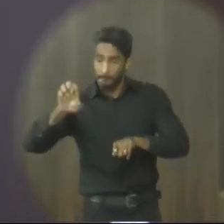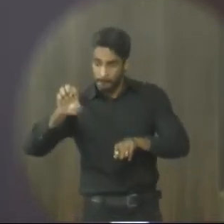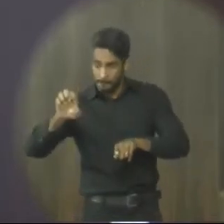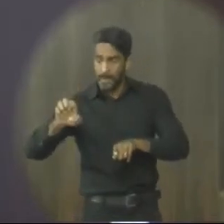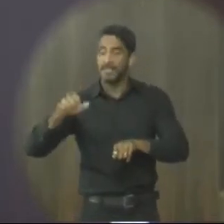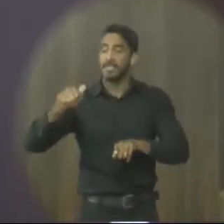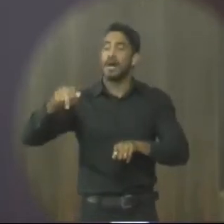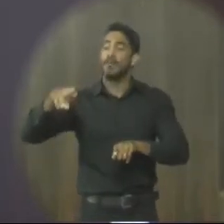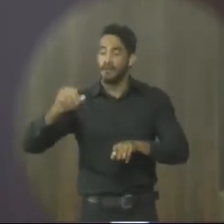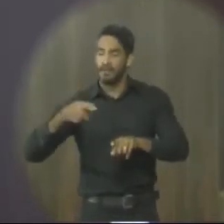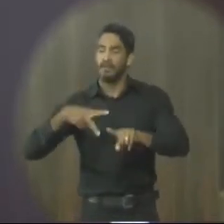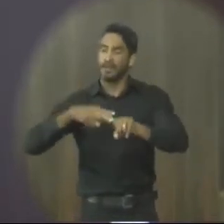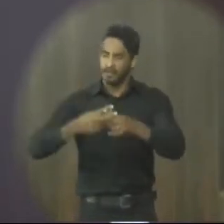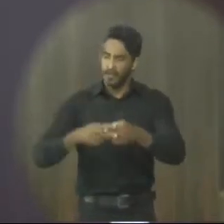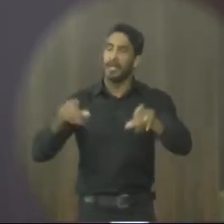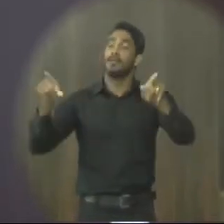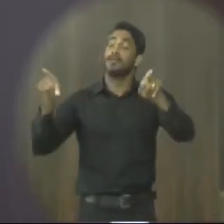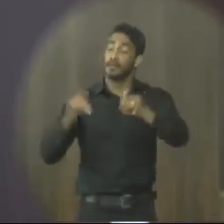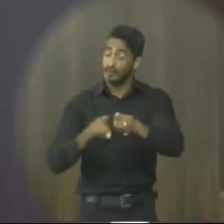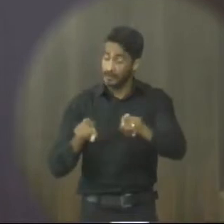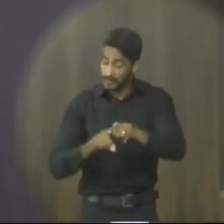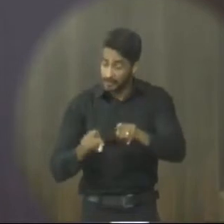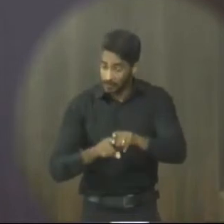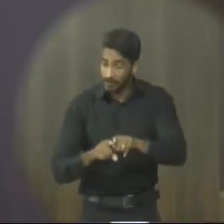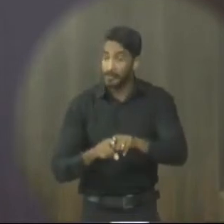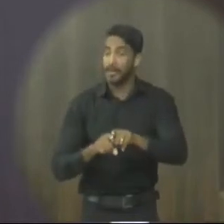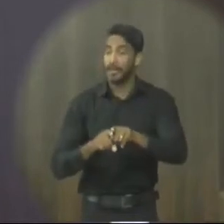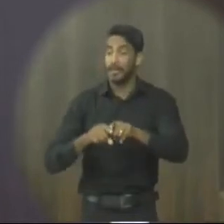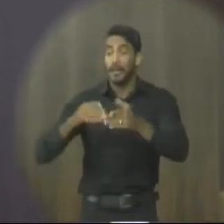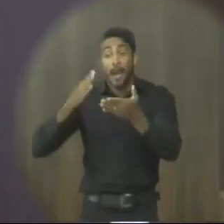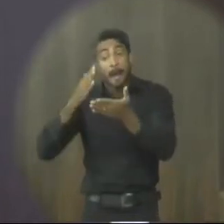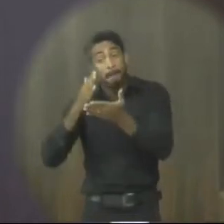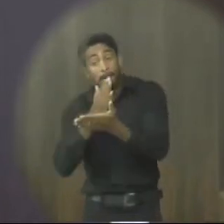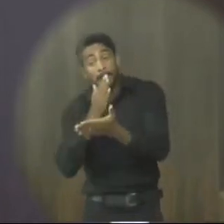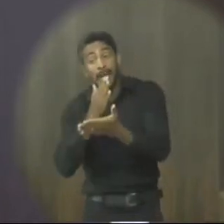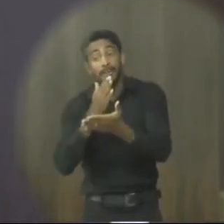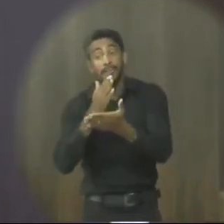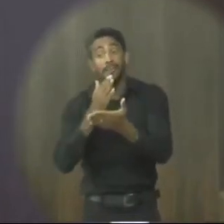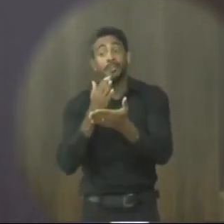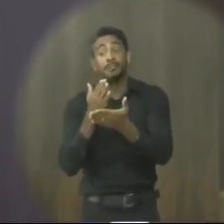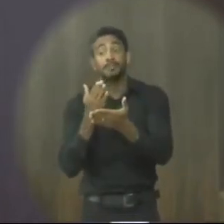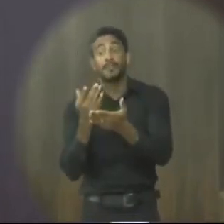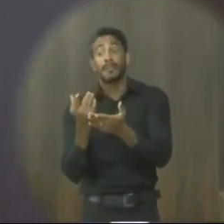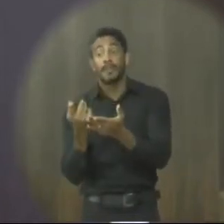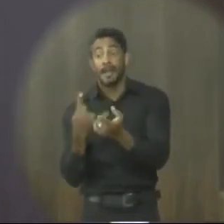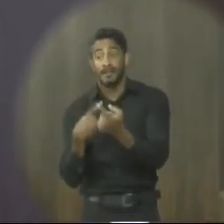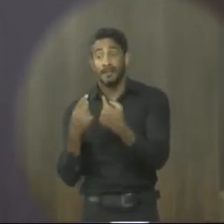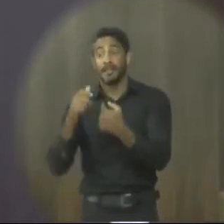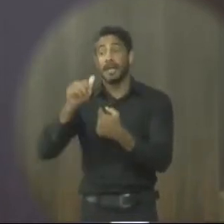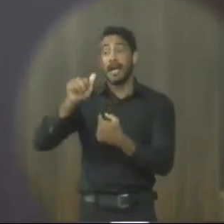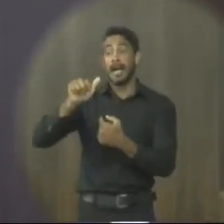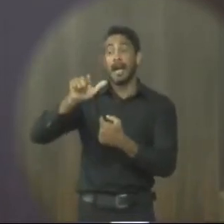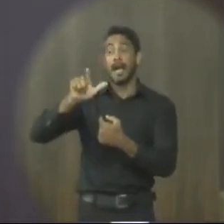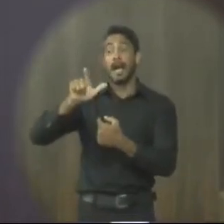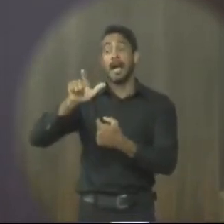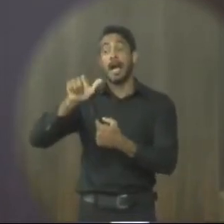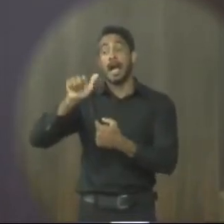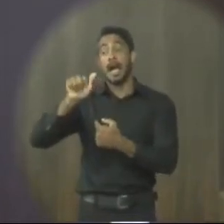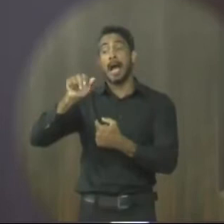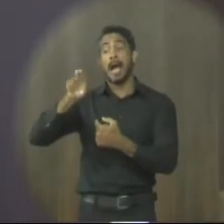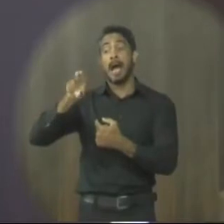que vai receber o recapeamento. E, parcialmente, a Avenida Oswaldo Cruz também vai